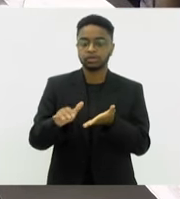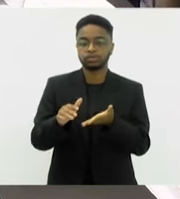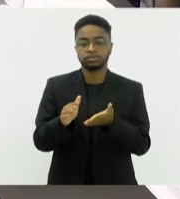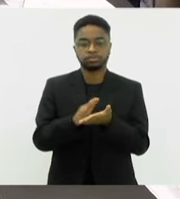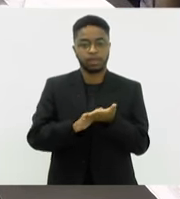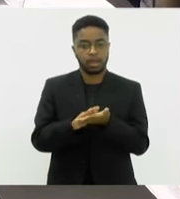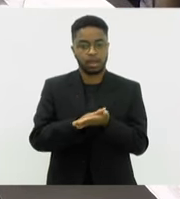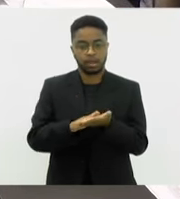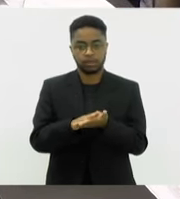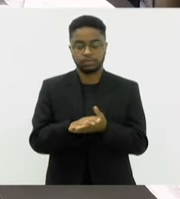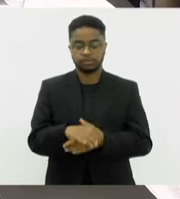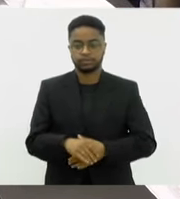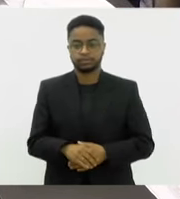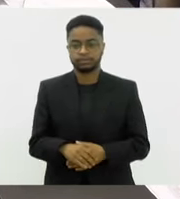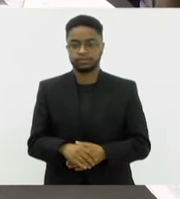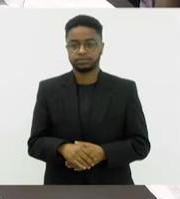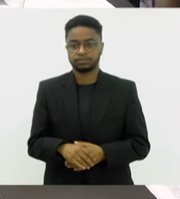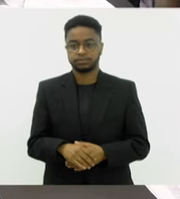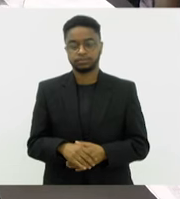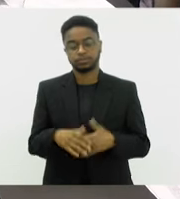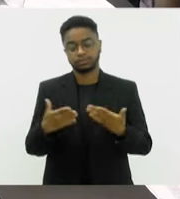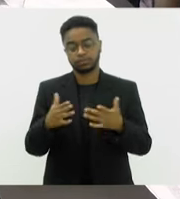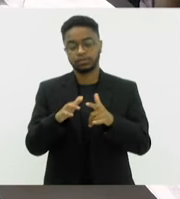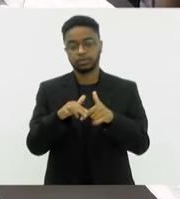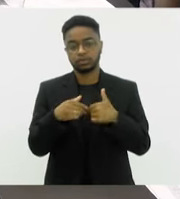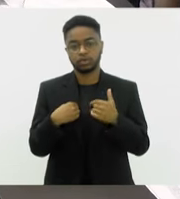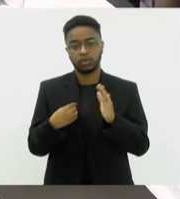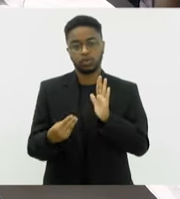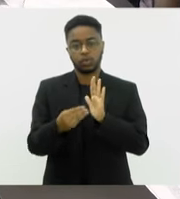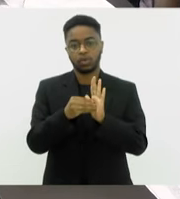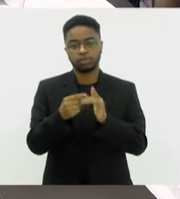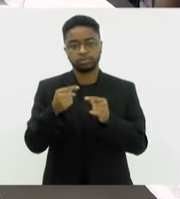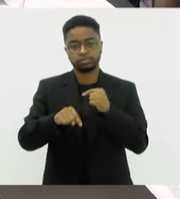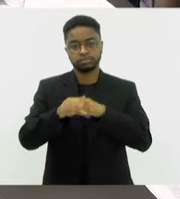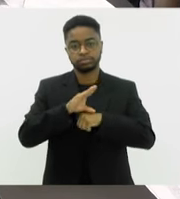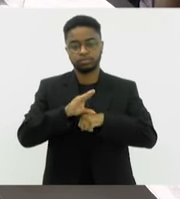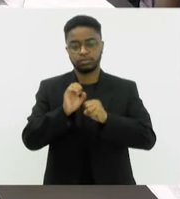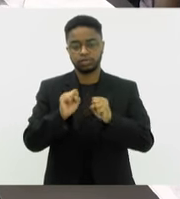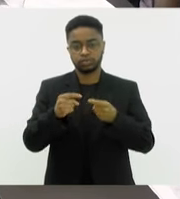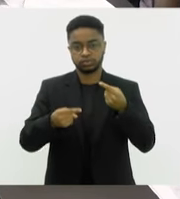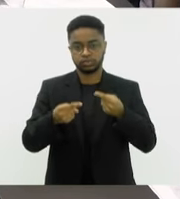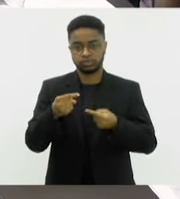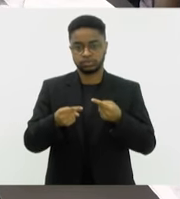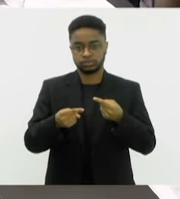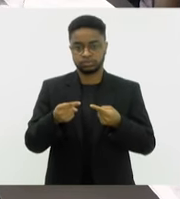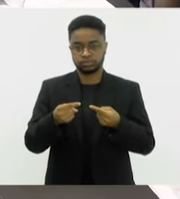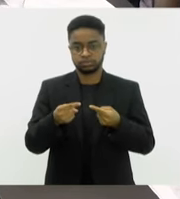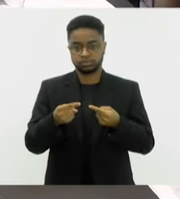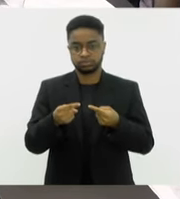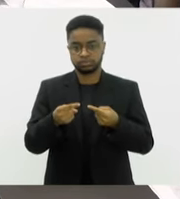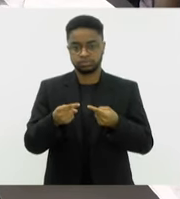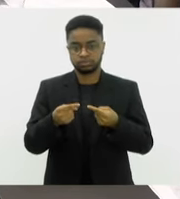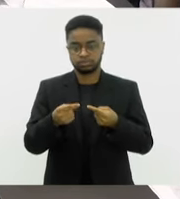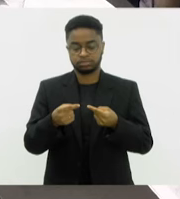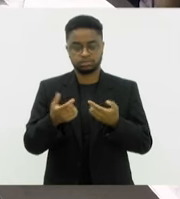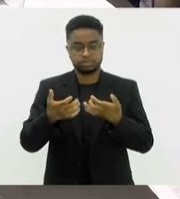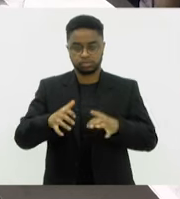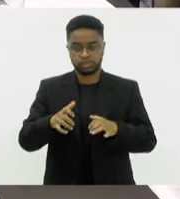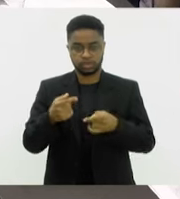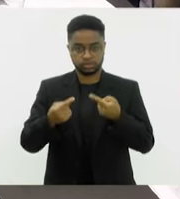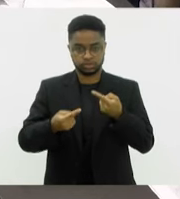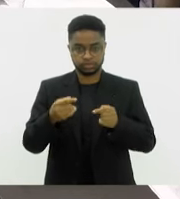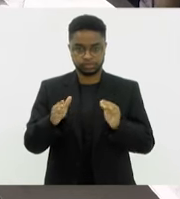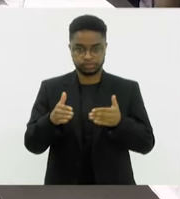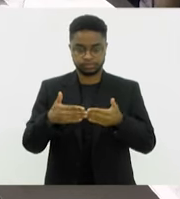financeiro. É nesse sentido que é o voto pela inconstitucionalidade. Em discussão. Não havendo quem queira